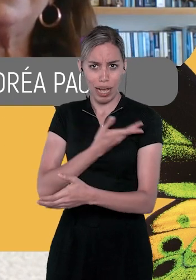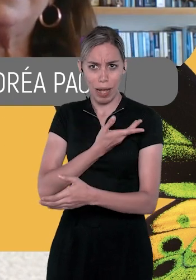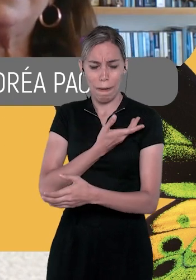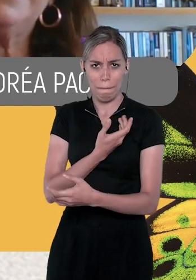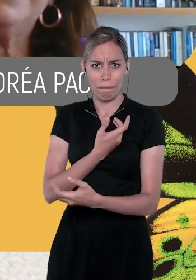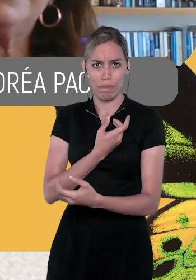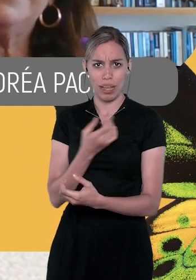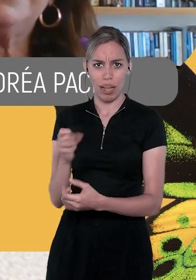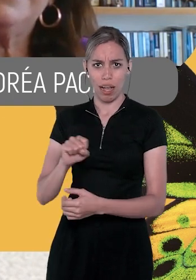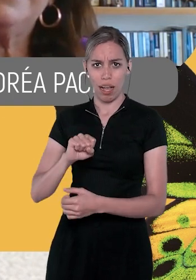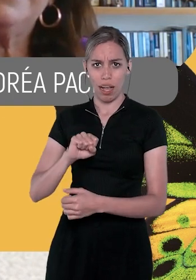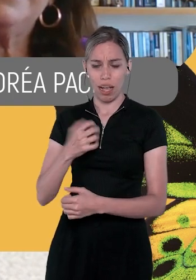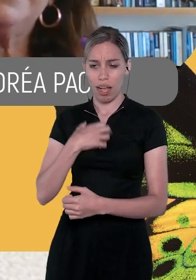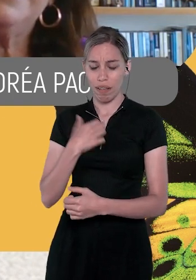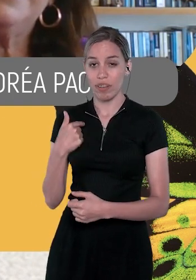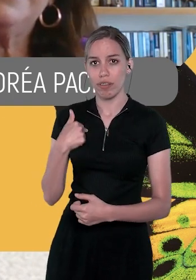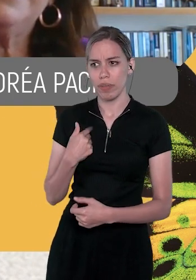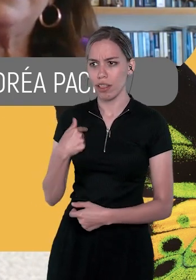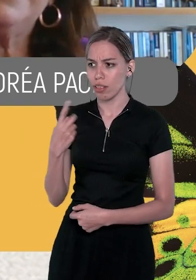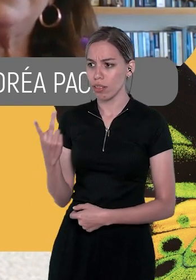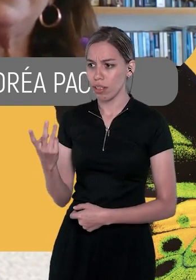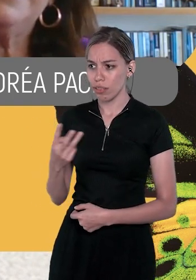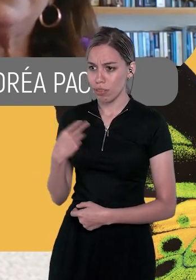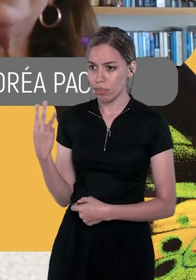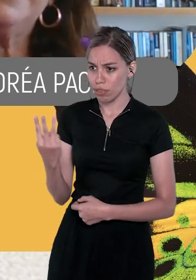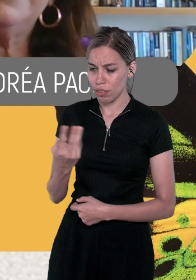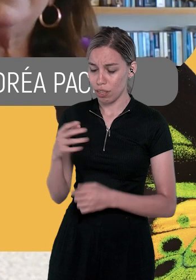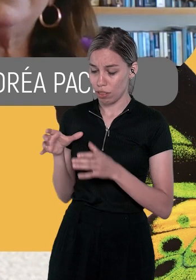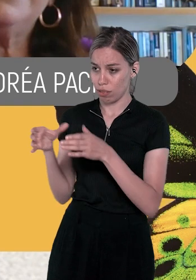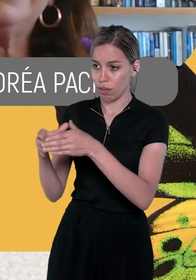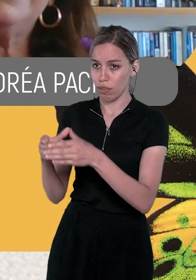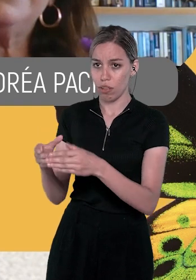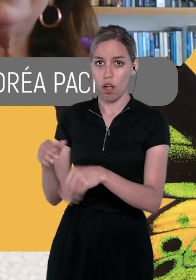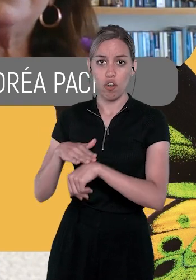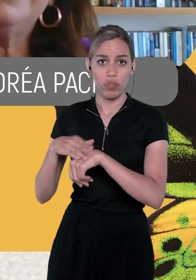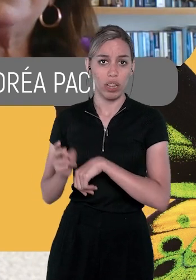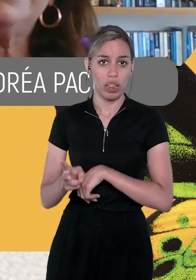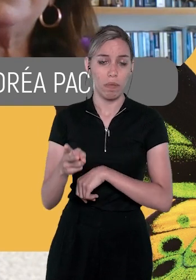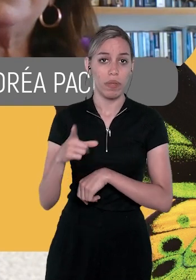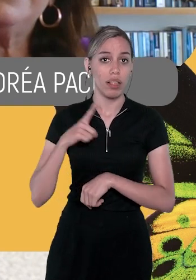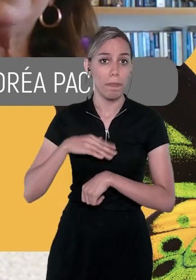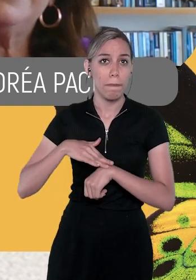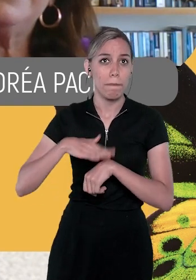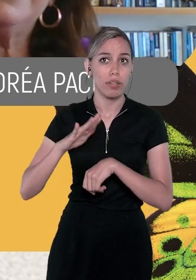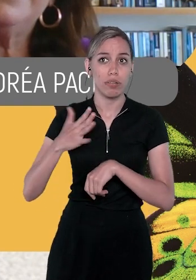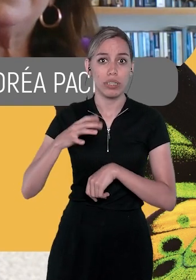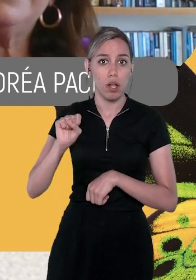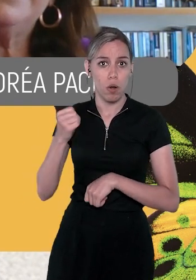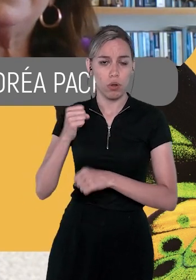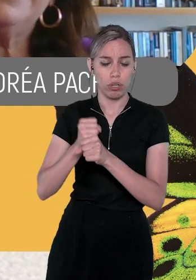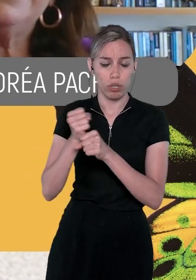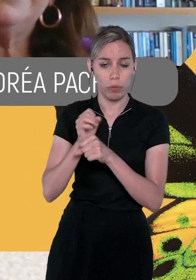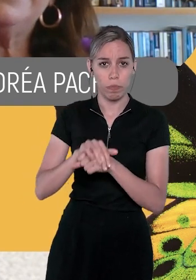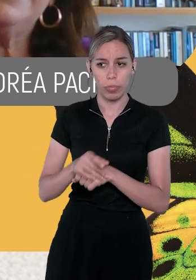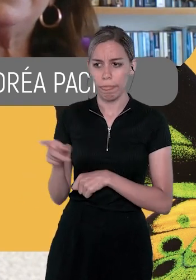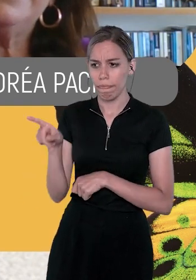não ataquei. A gente se conhece desde que entrou na escola. Tem mais de 8 anos. Elas sempre souberam o que penso, de tudo.